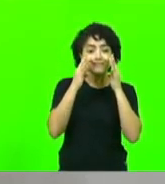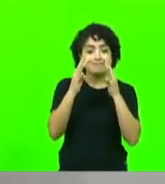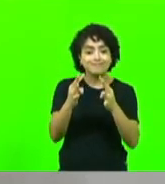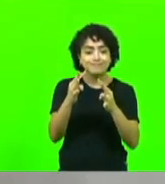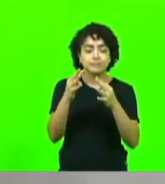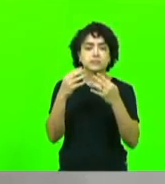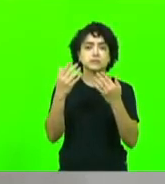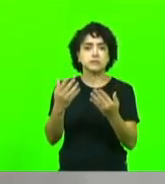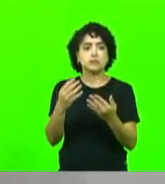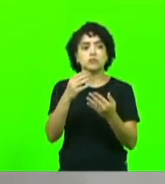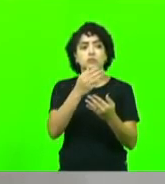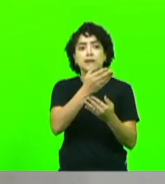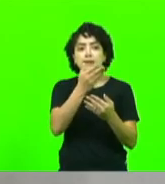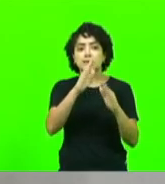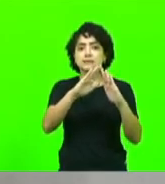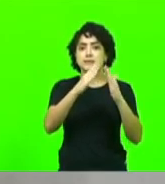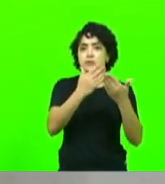nas escolas